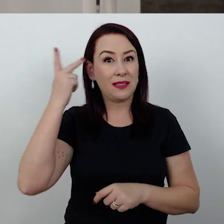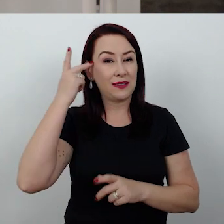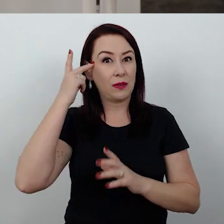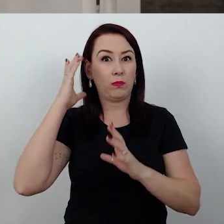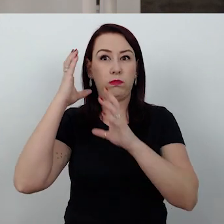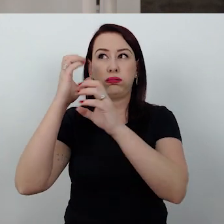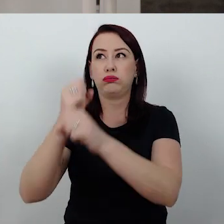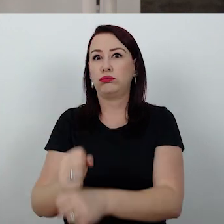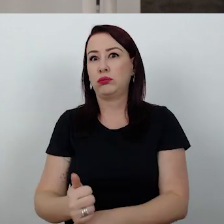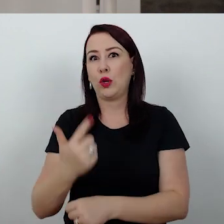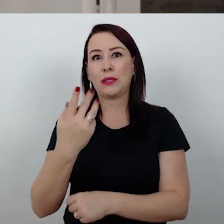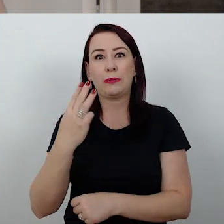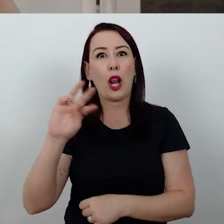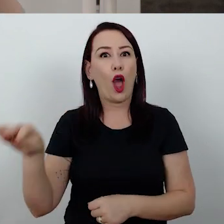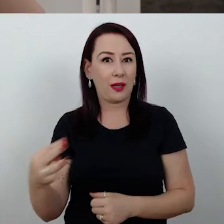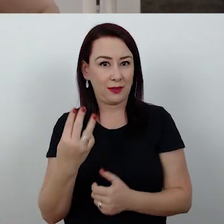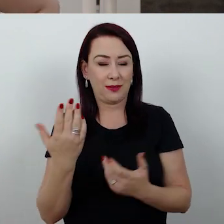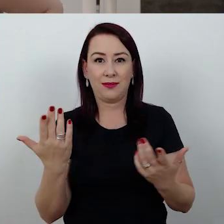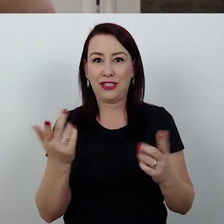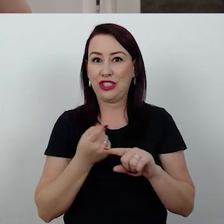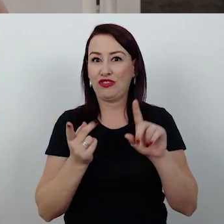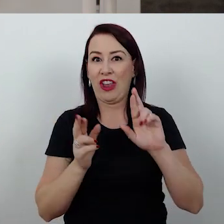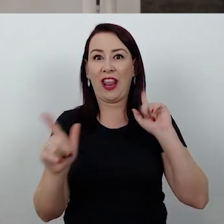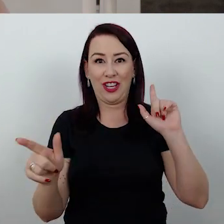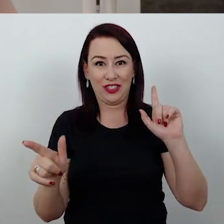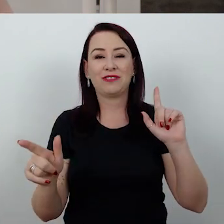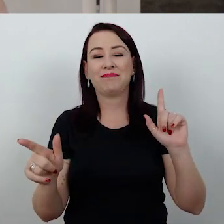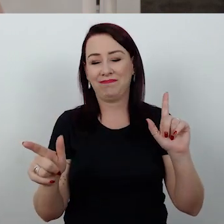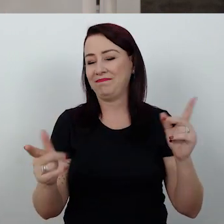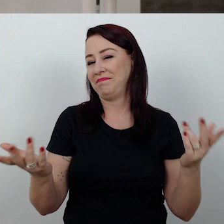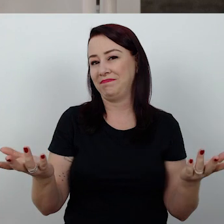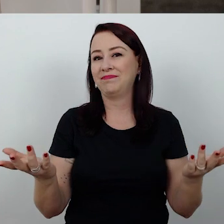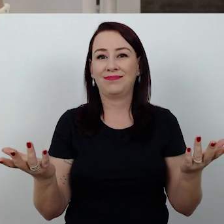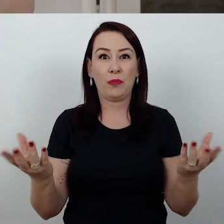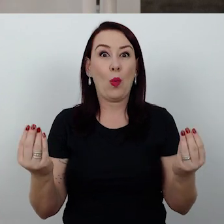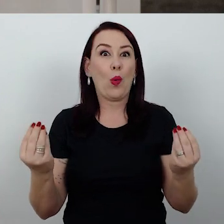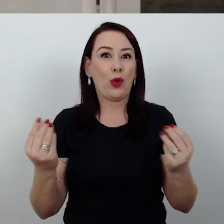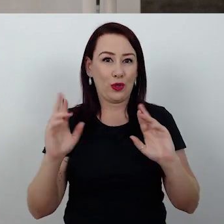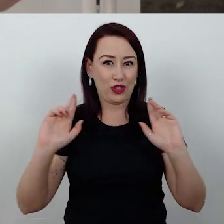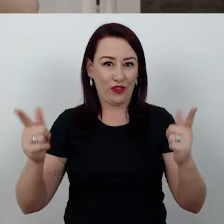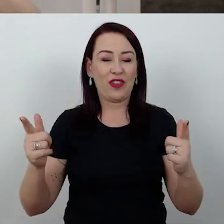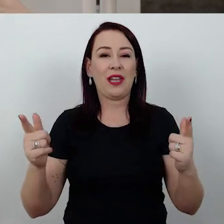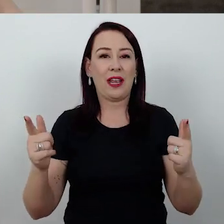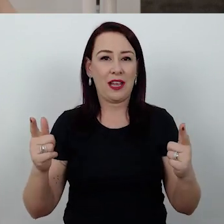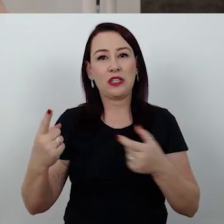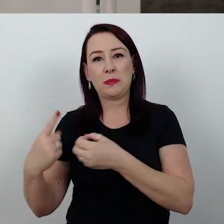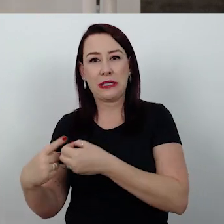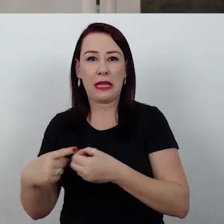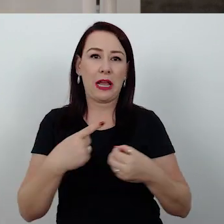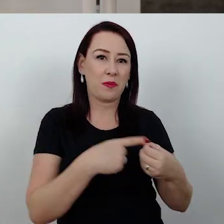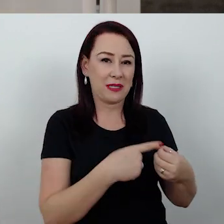tal, deve ter uns 2 milhões. 15. Enfim, então né, bem diferente uma estrutura da